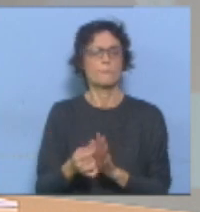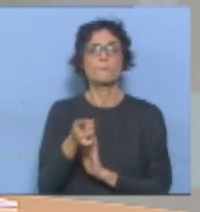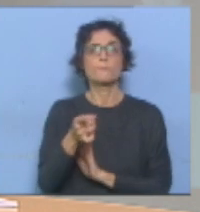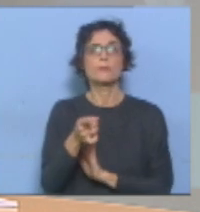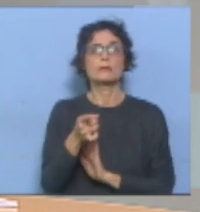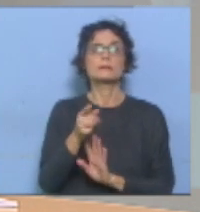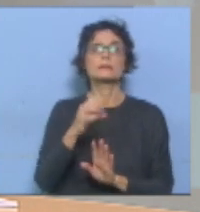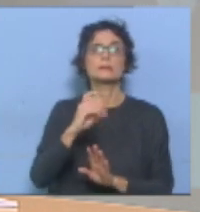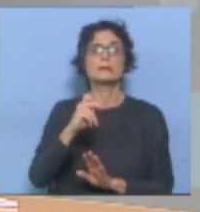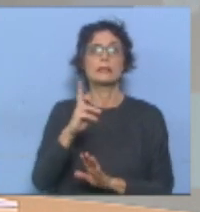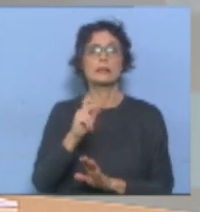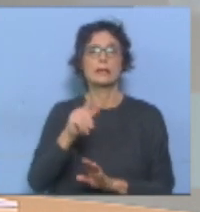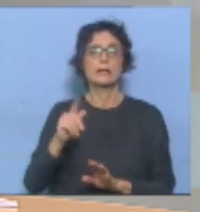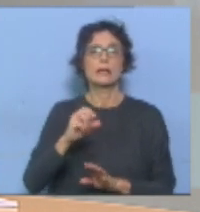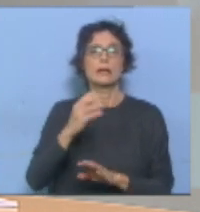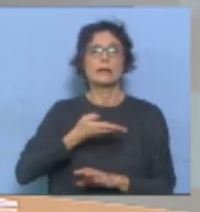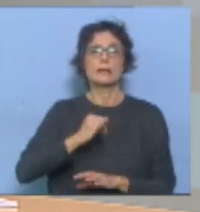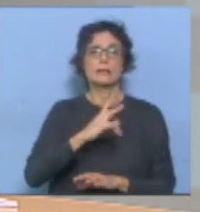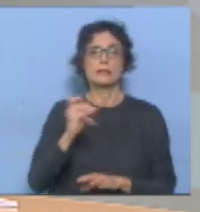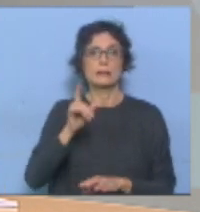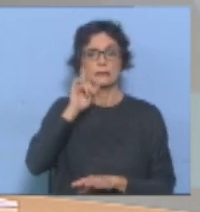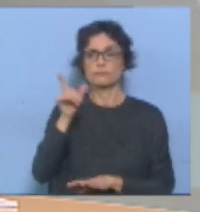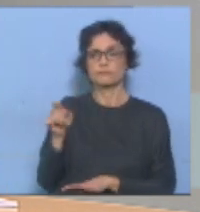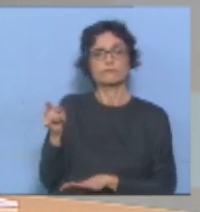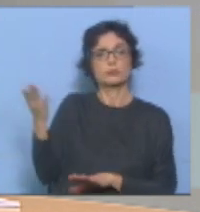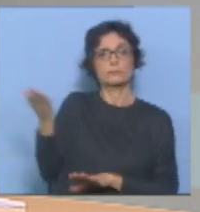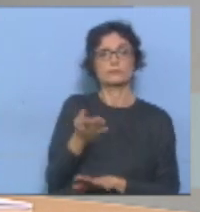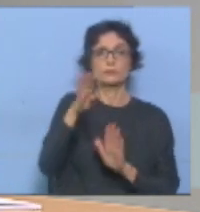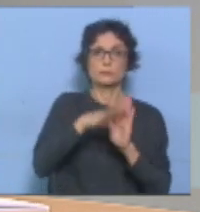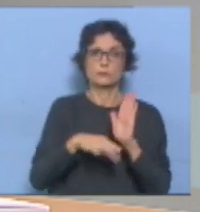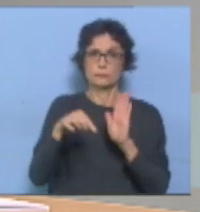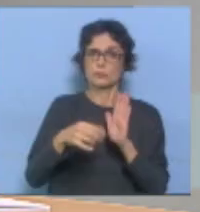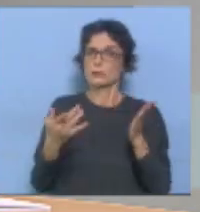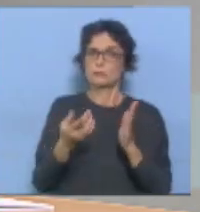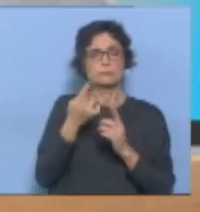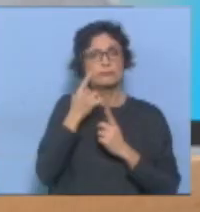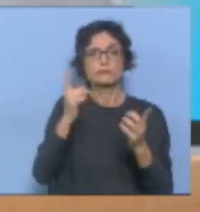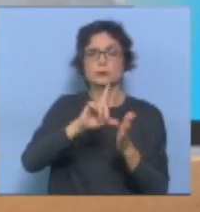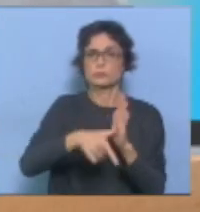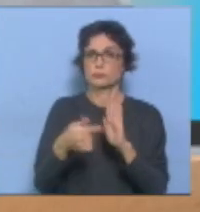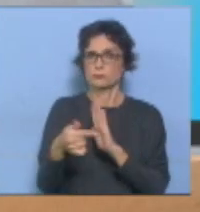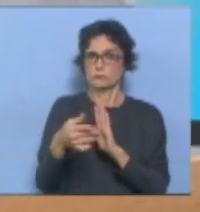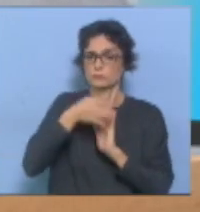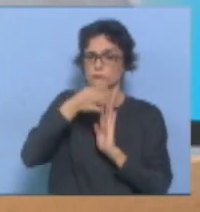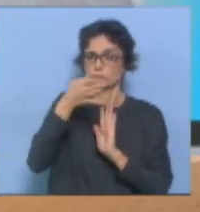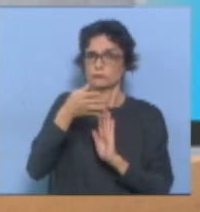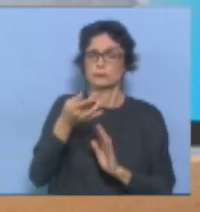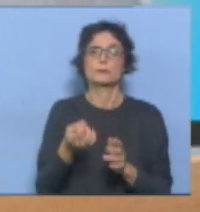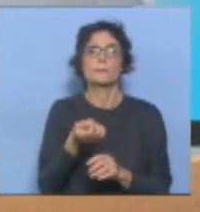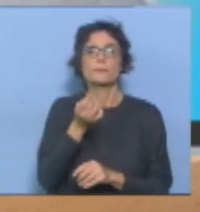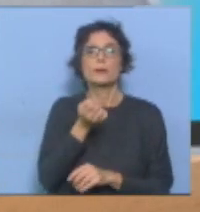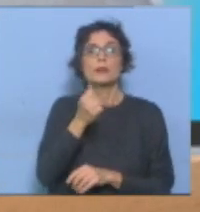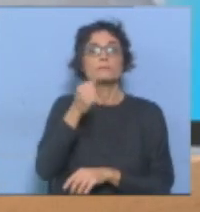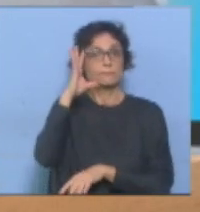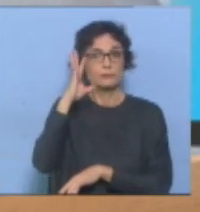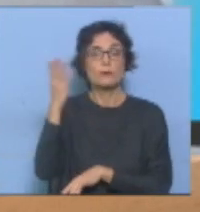Diniz é coordenadora deste serviço e está hoje no programa Eclésia para nos apresentar este projeto e esta iniciativa. Boa tarde, Carmo,